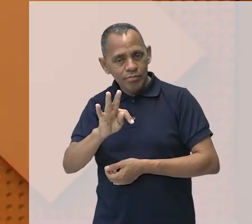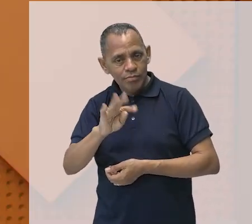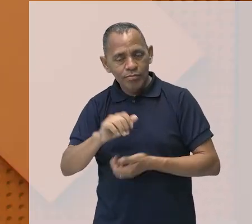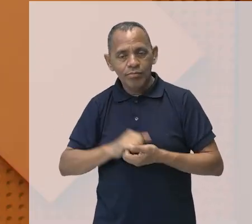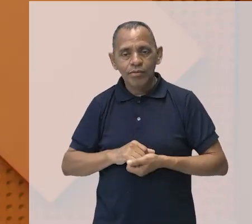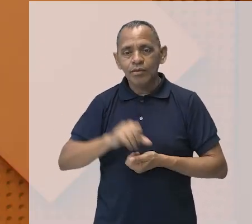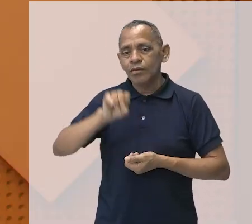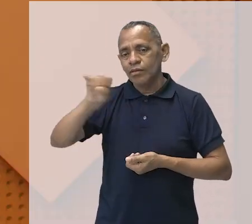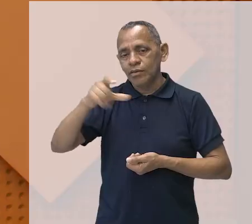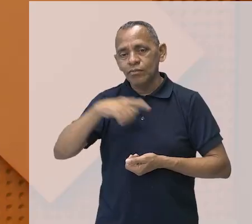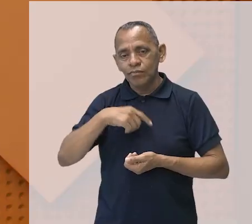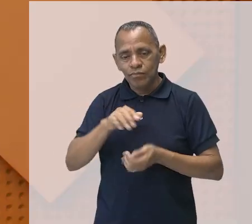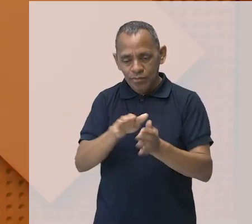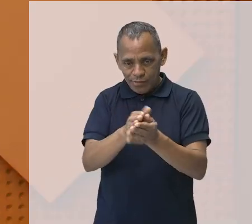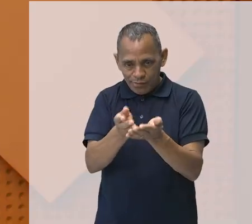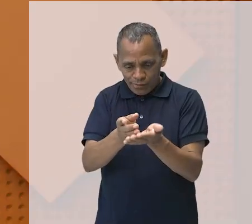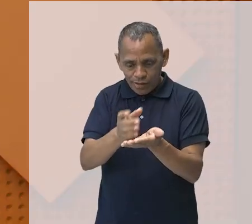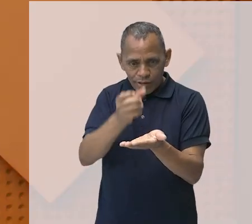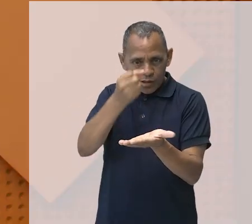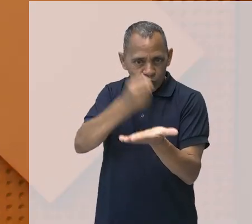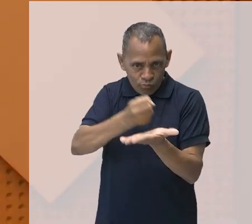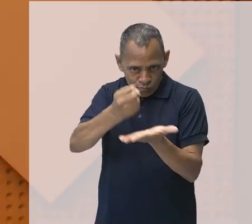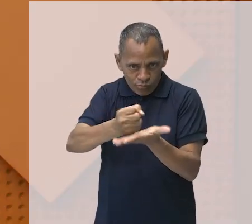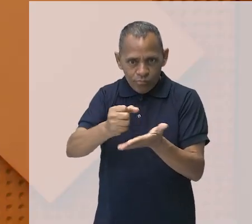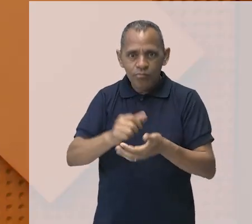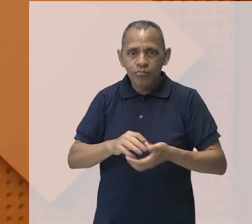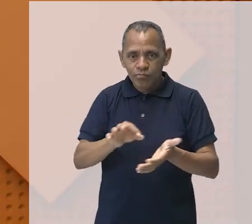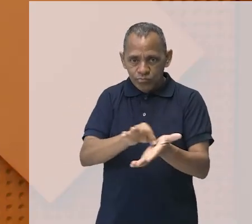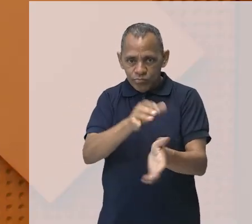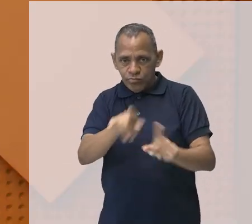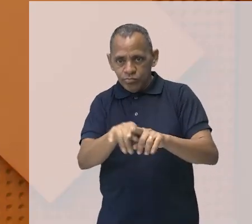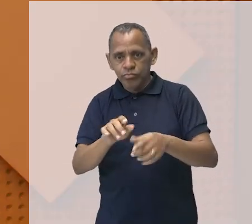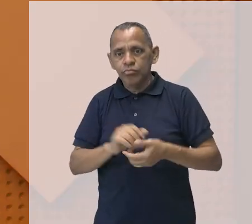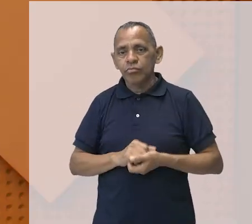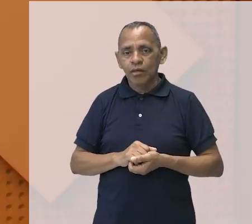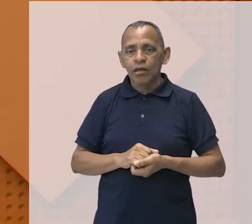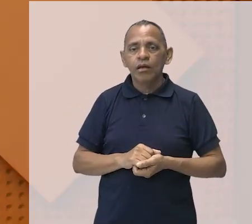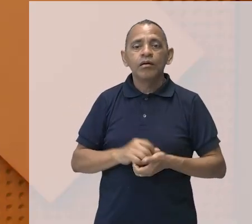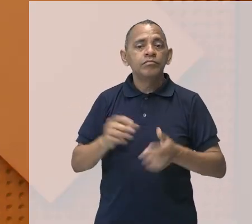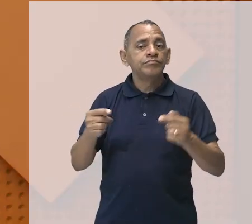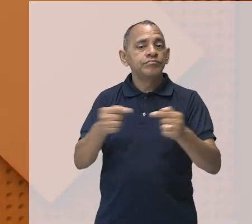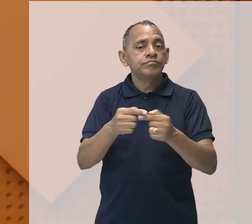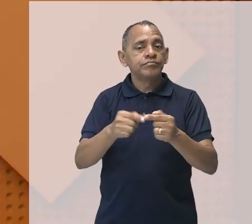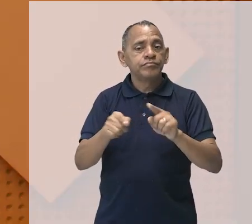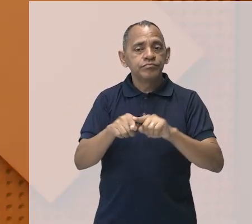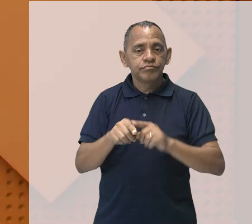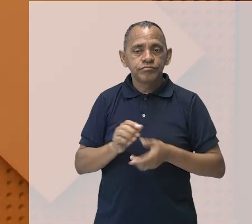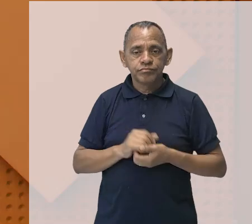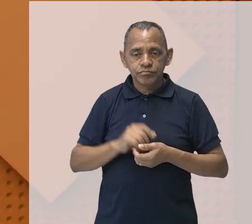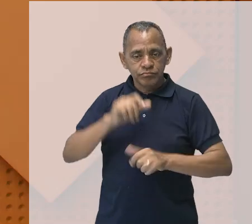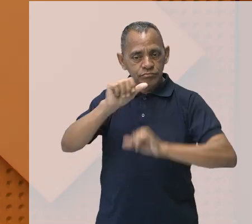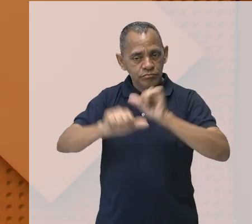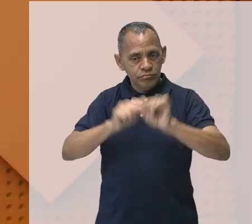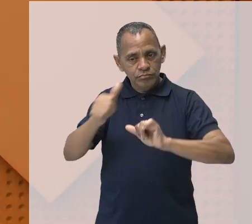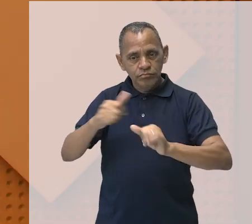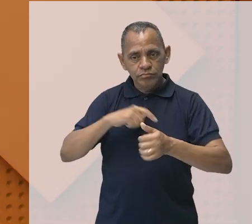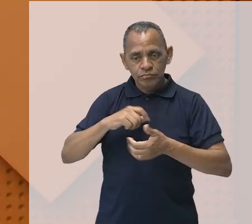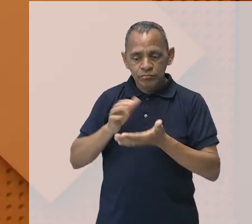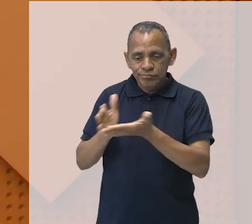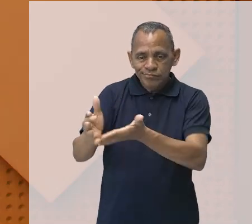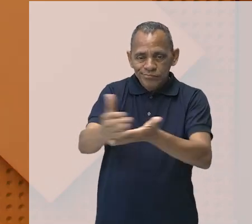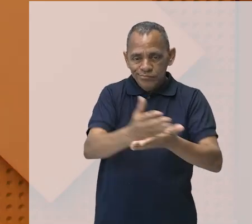assinada. E de acordo com essa reforma previdenciária, haveria mudanças para a arrecadação desses tributos ou